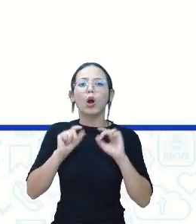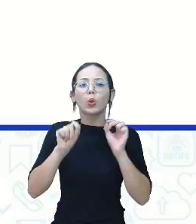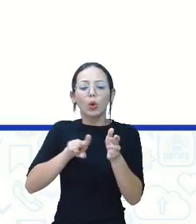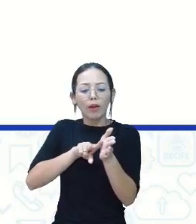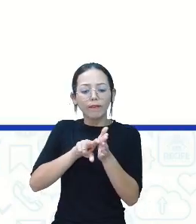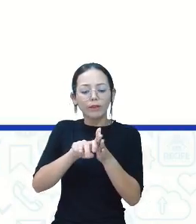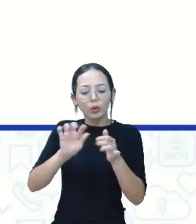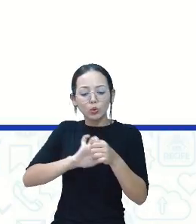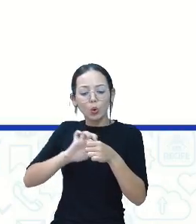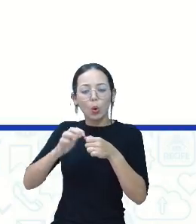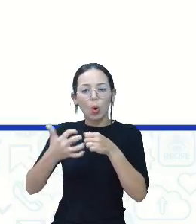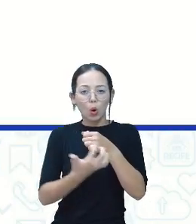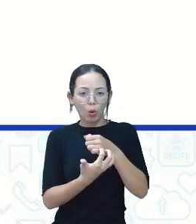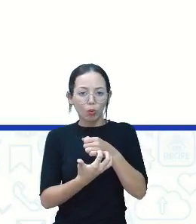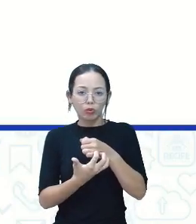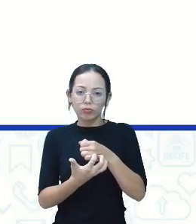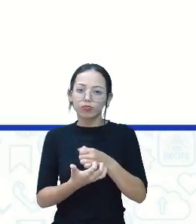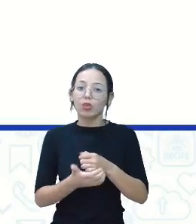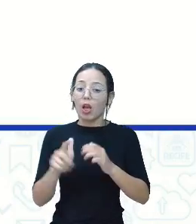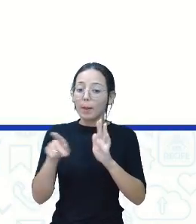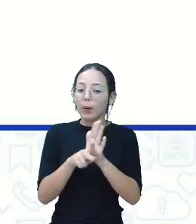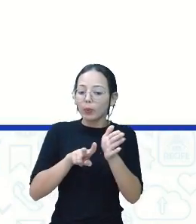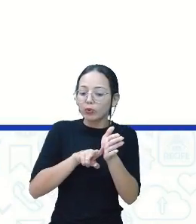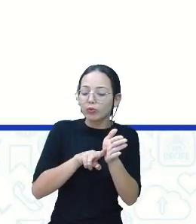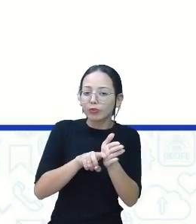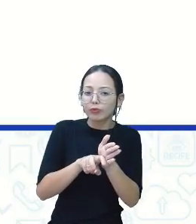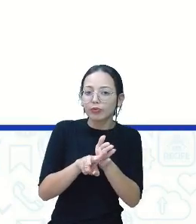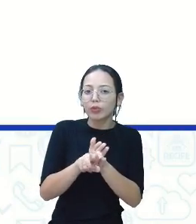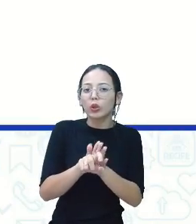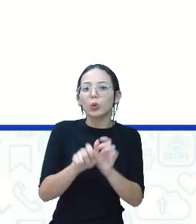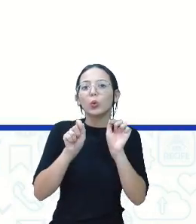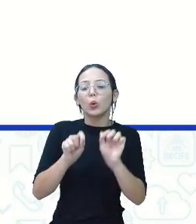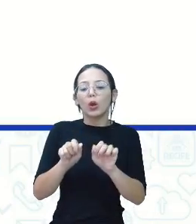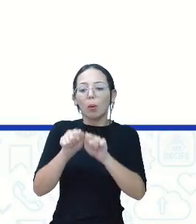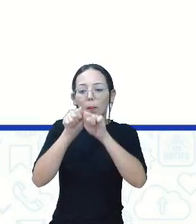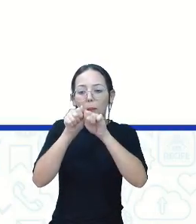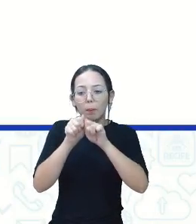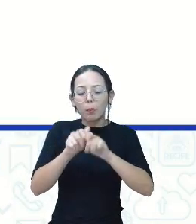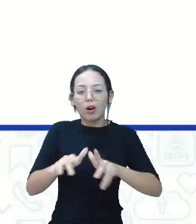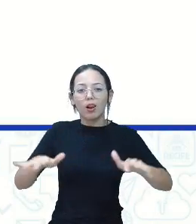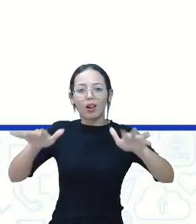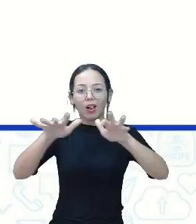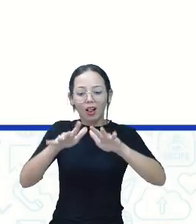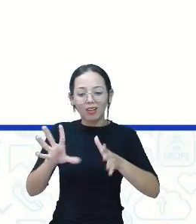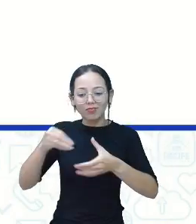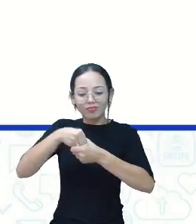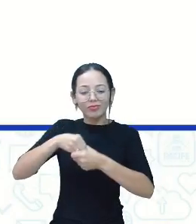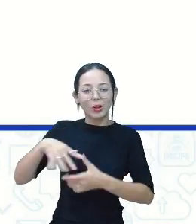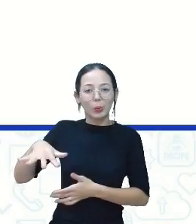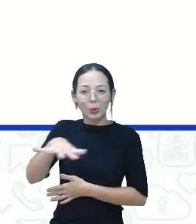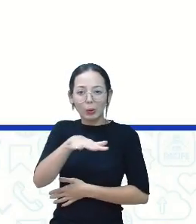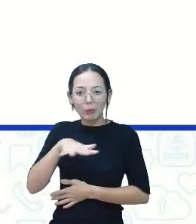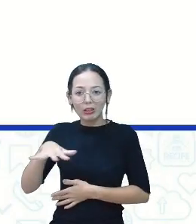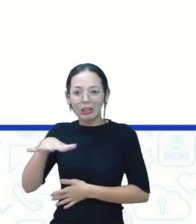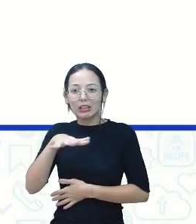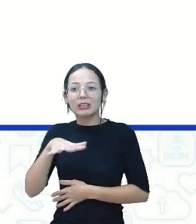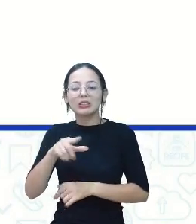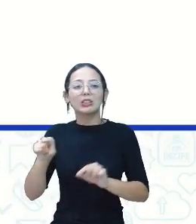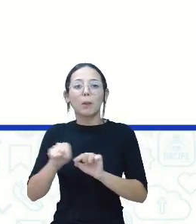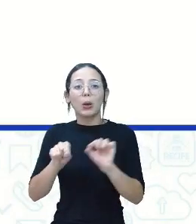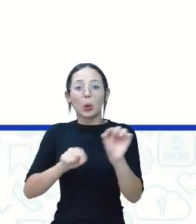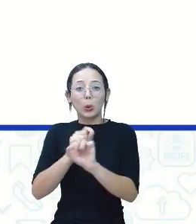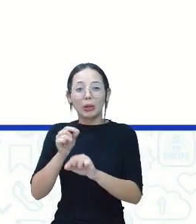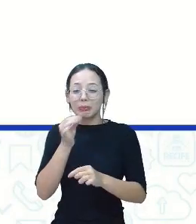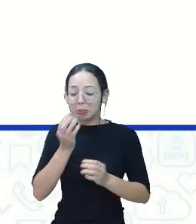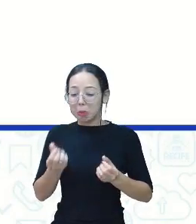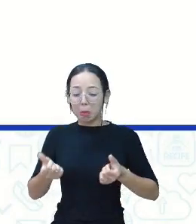pelo coronavírus, que a gente viu que é um vírus que está aí no nosso ambiente, né? E afetou muito os